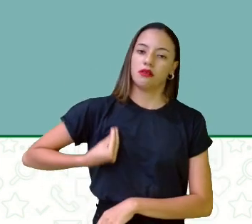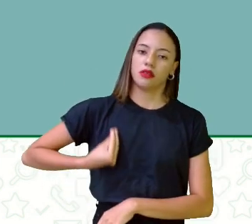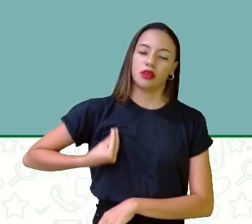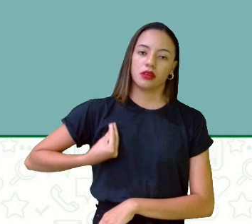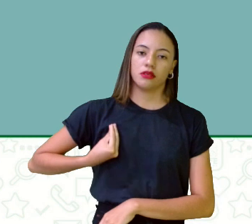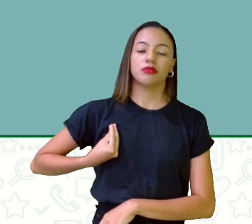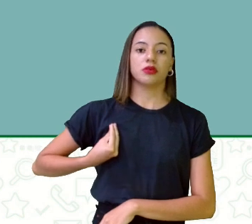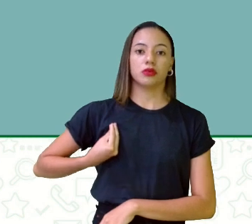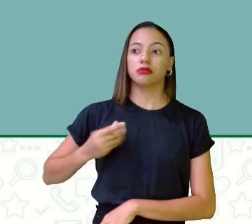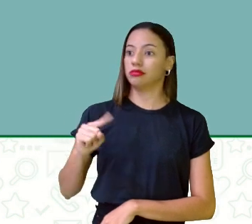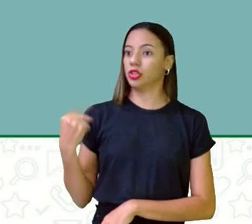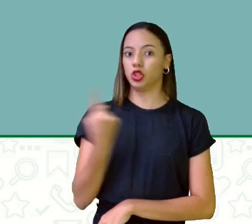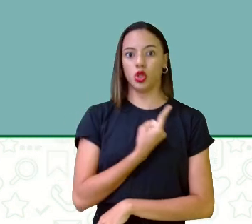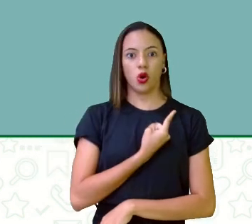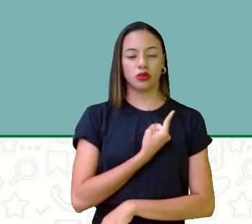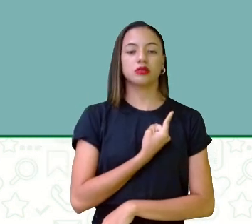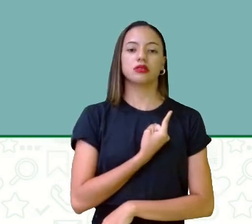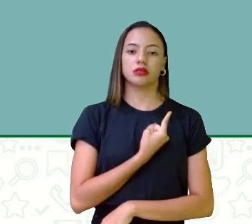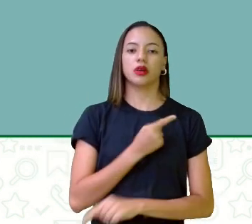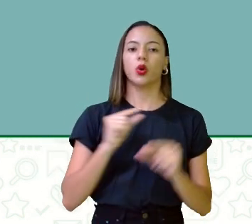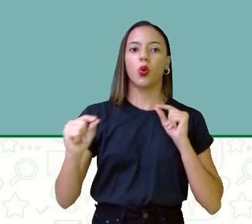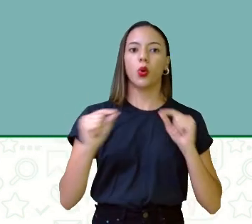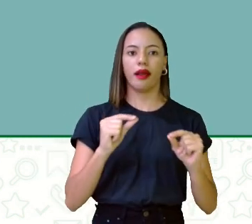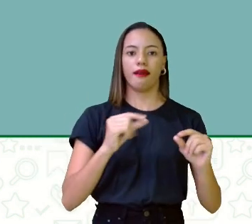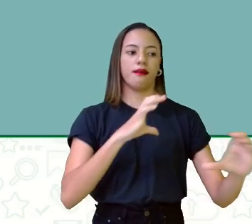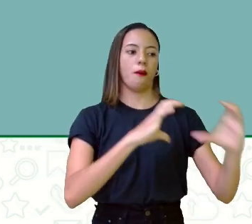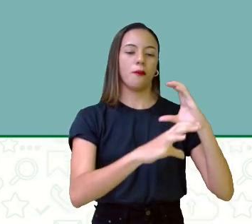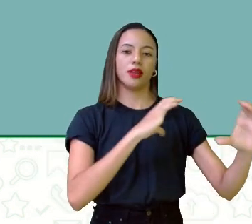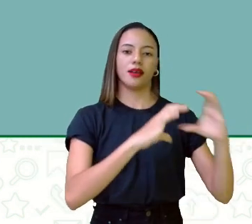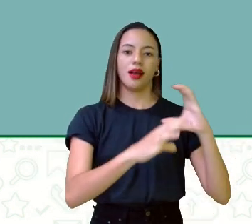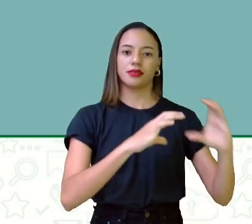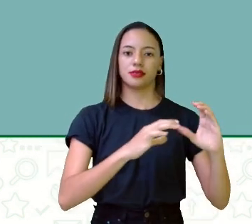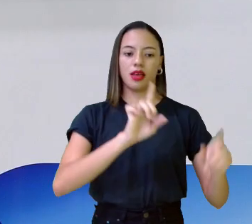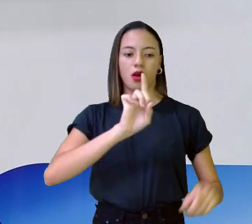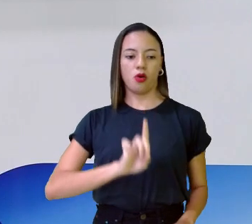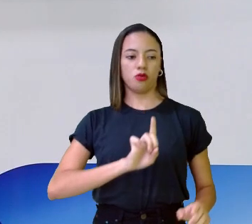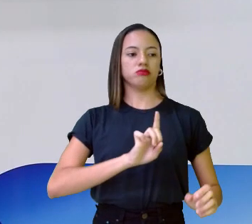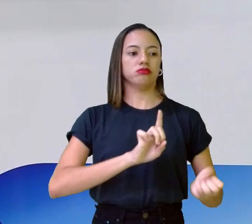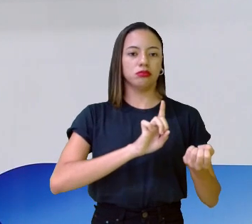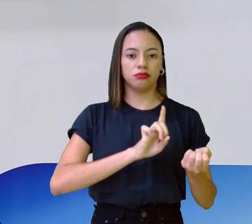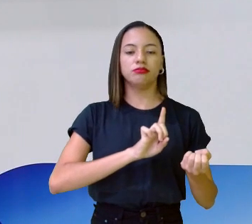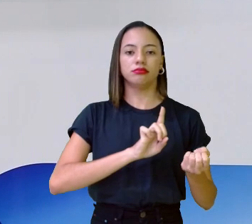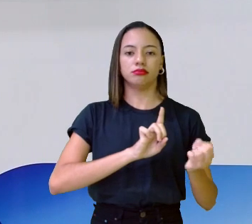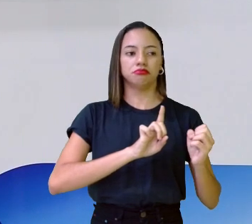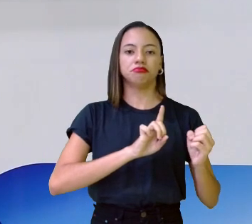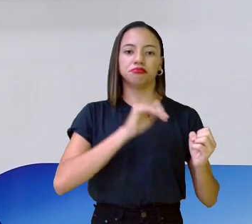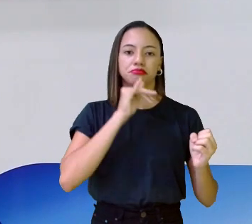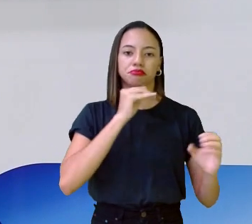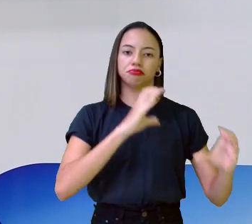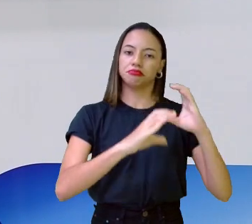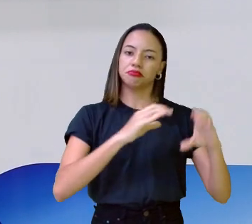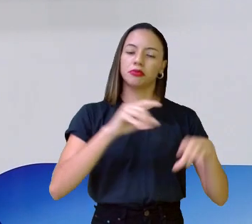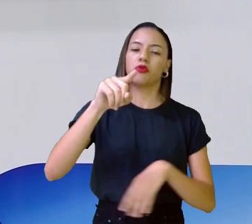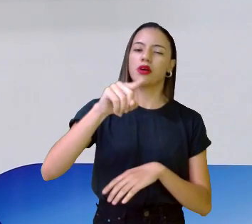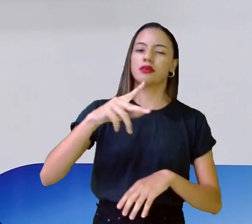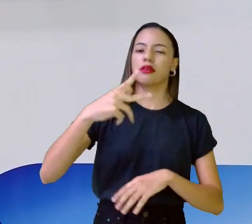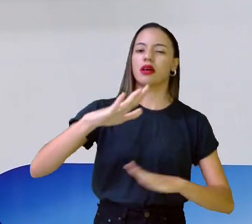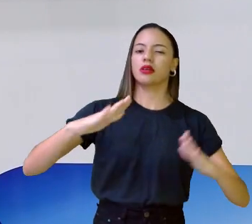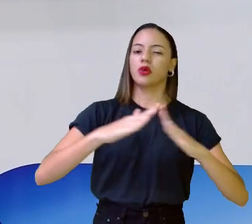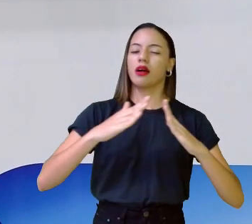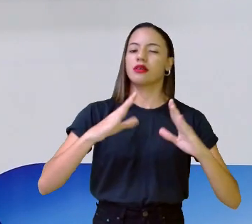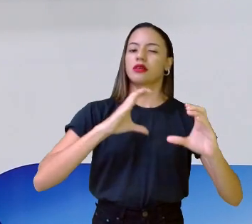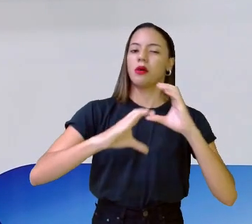somos nós, agentes da comunicação. Então, quando você está se comunicando na sua casa com o seu